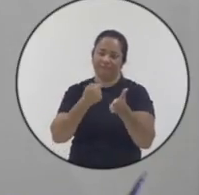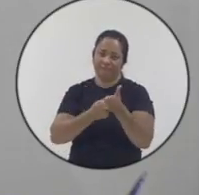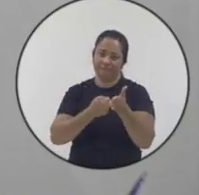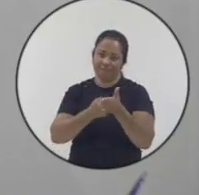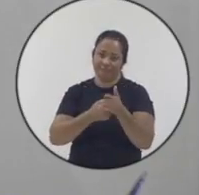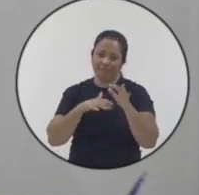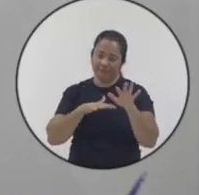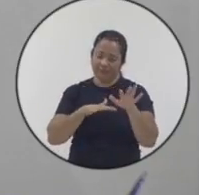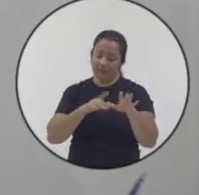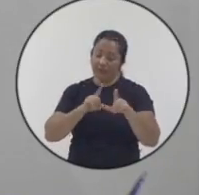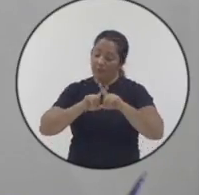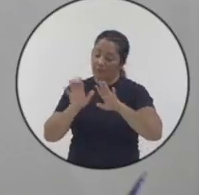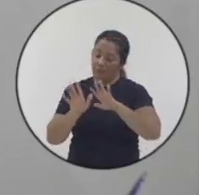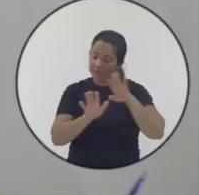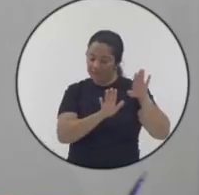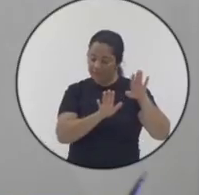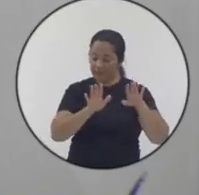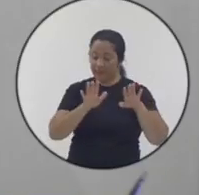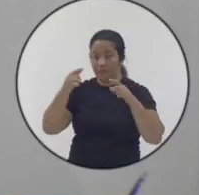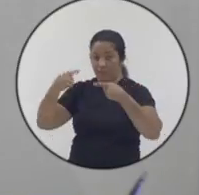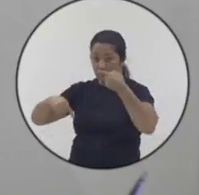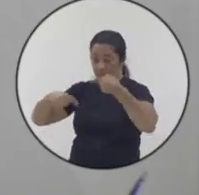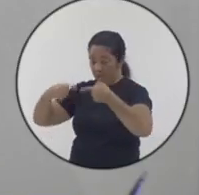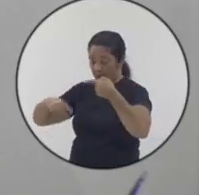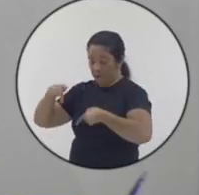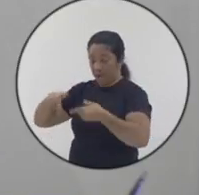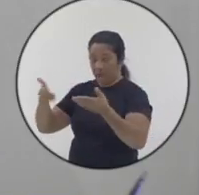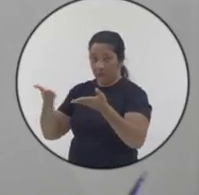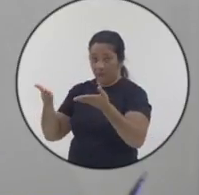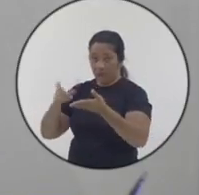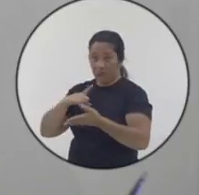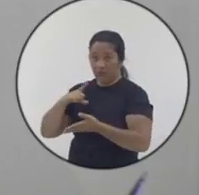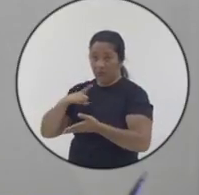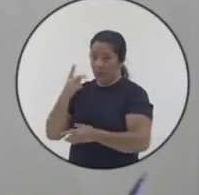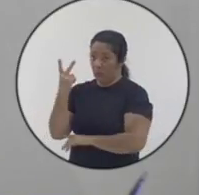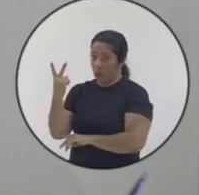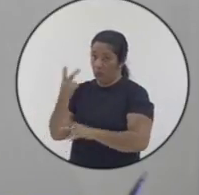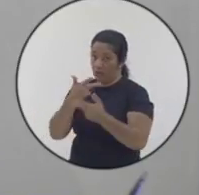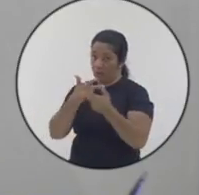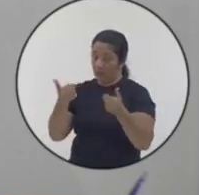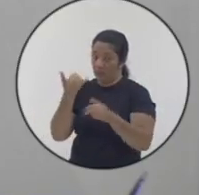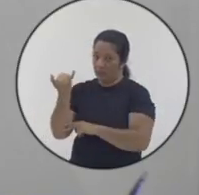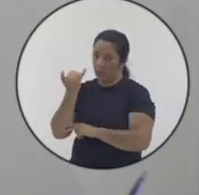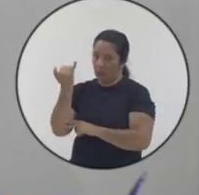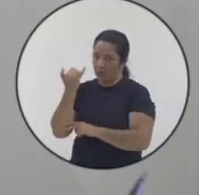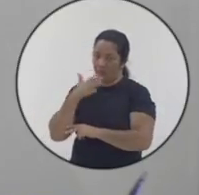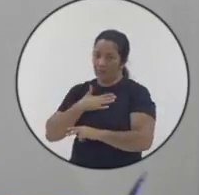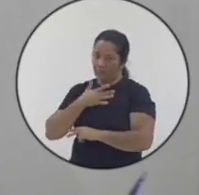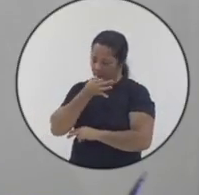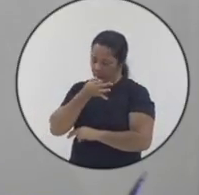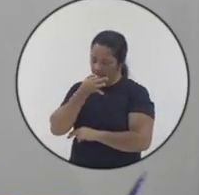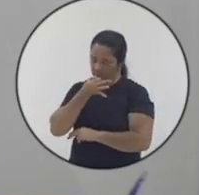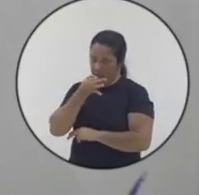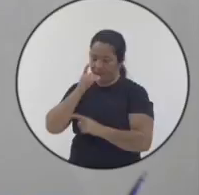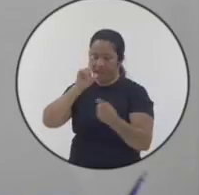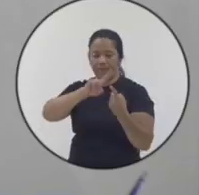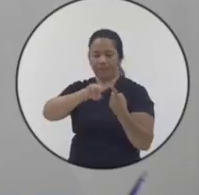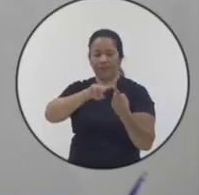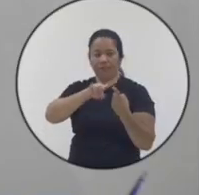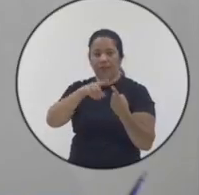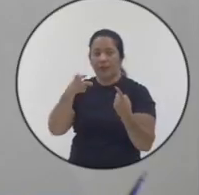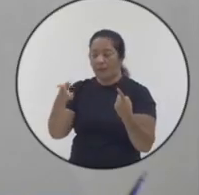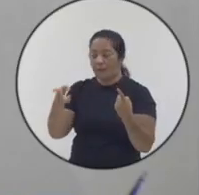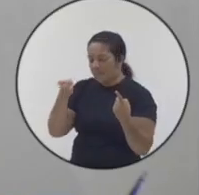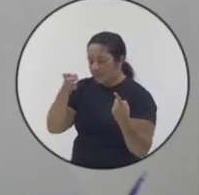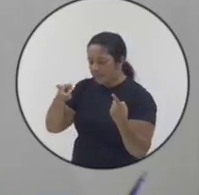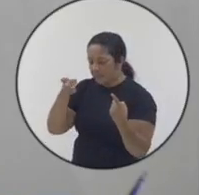coloca duas questões que são muito importantes, na minha opinião. A primeira delas é perceber